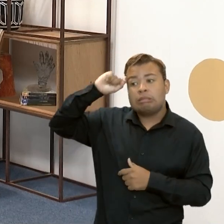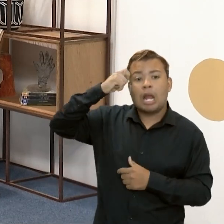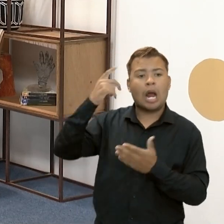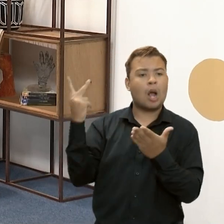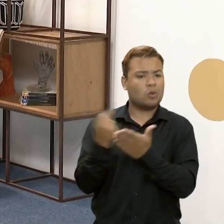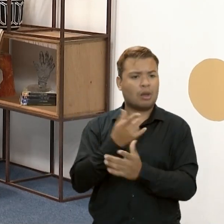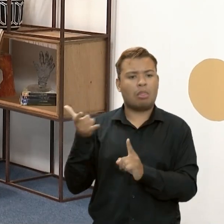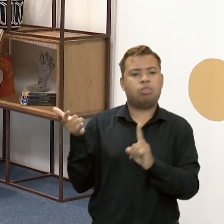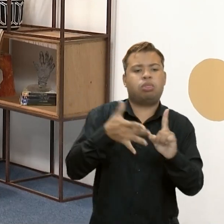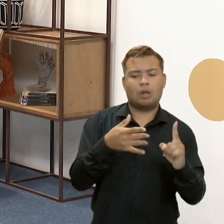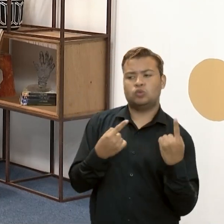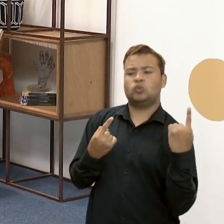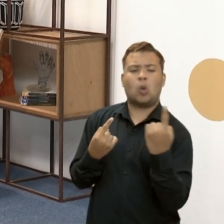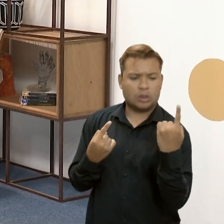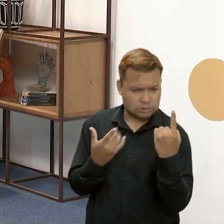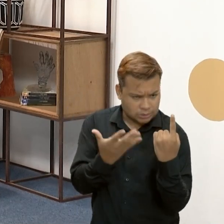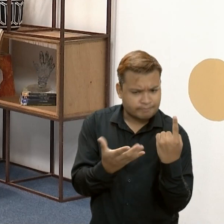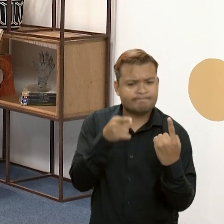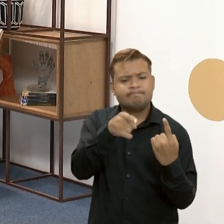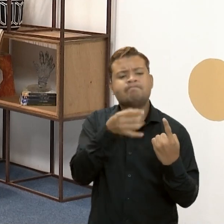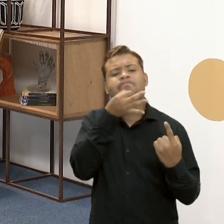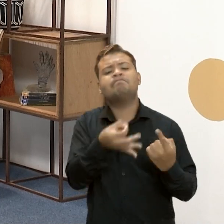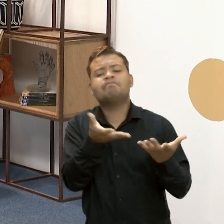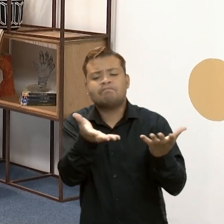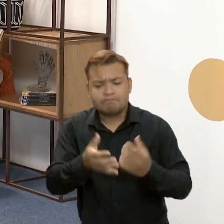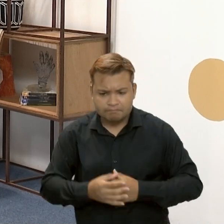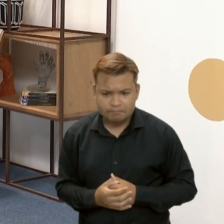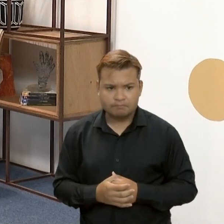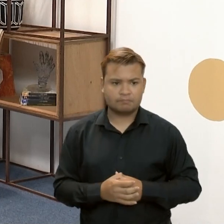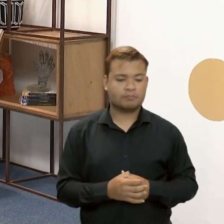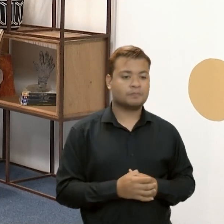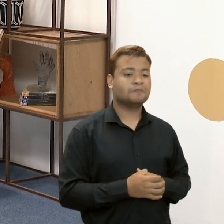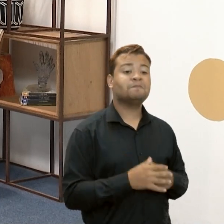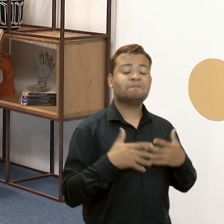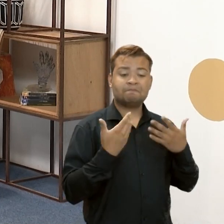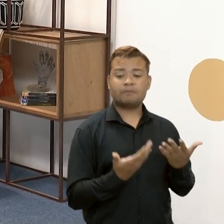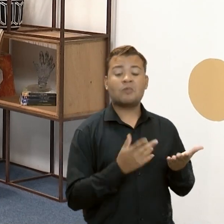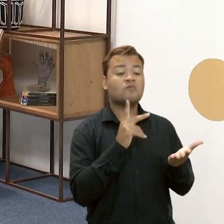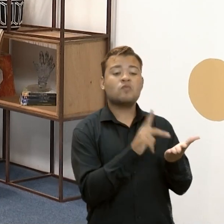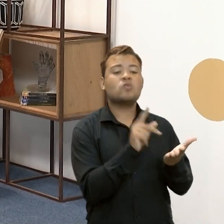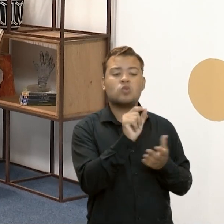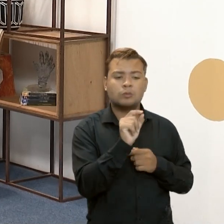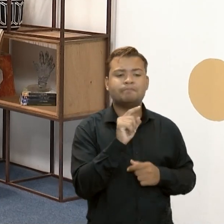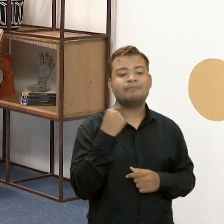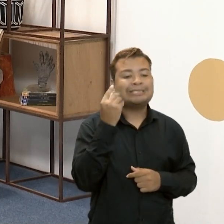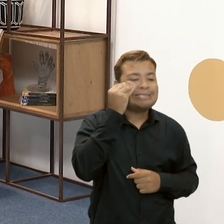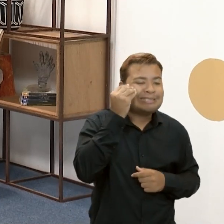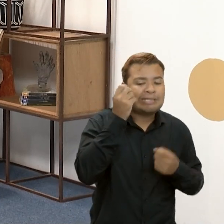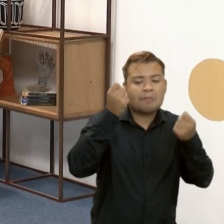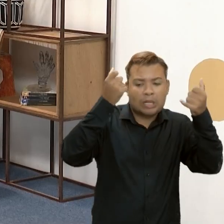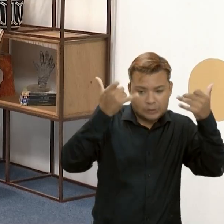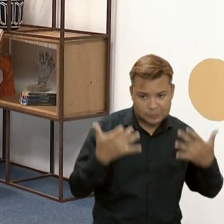até quero falar disso também com a Natália. O que você acha, Hebe? Então, na verdade, o que a gente estava tentando pontuar